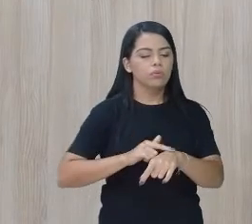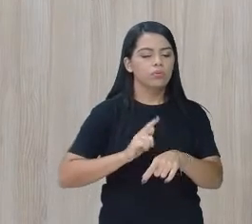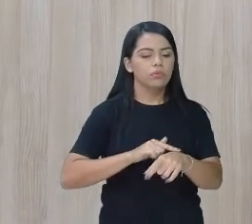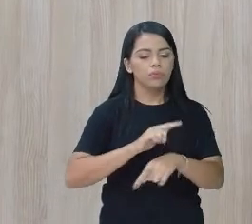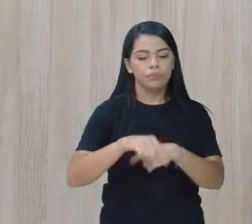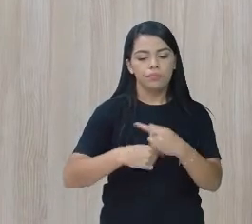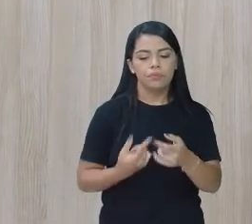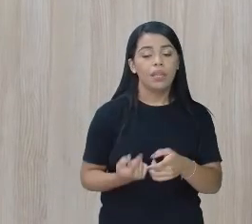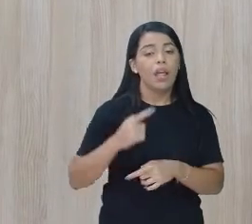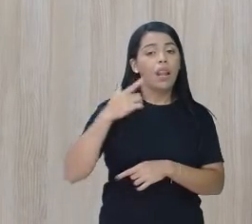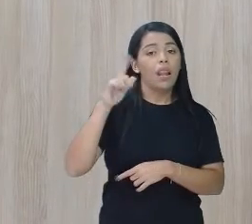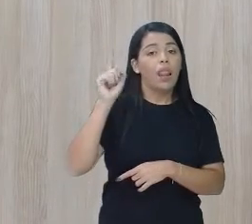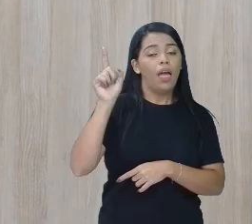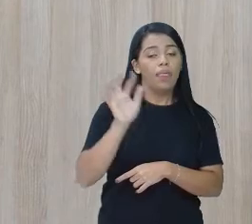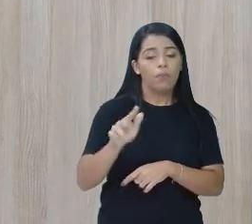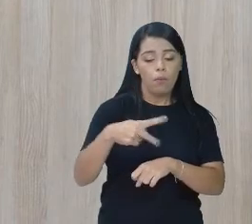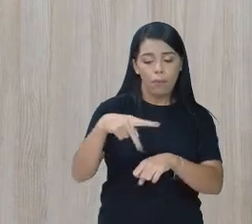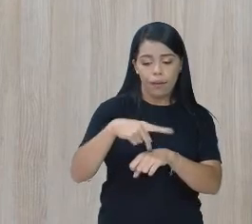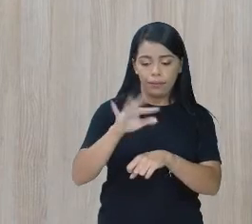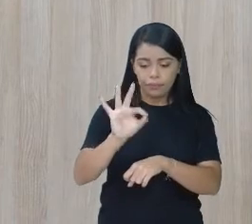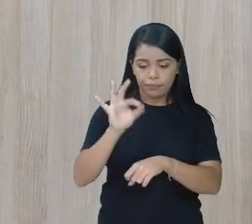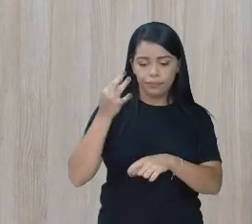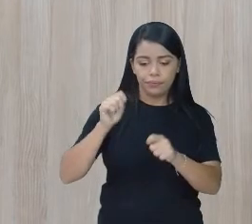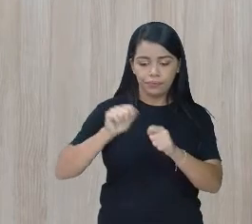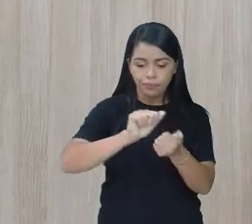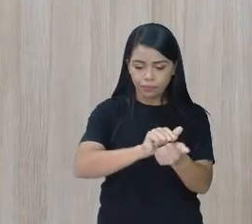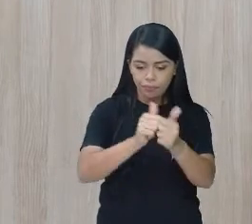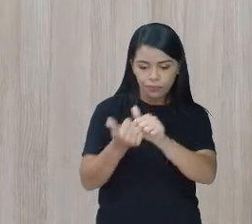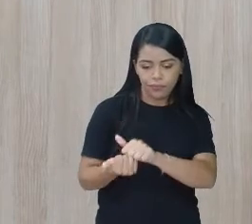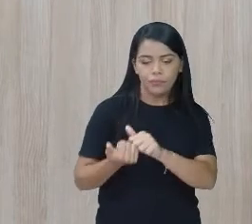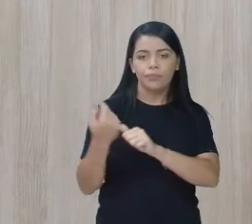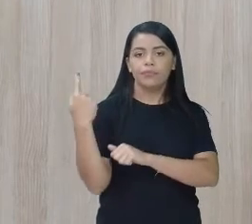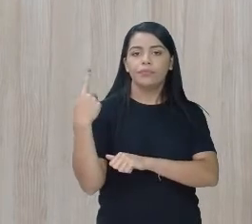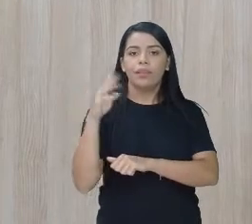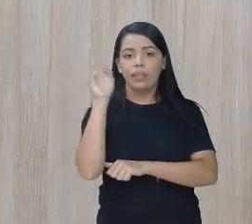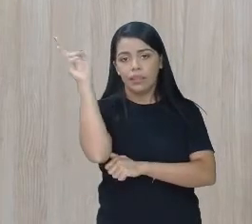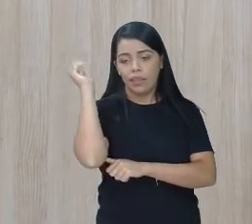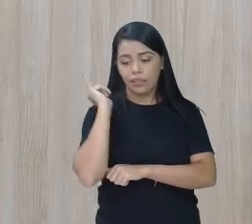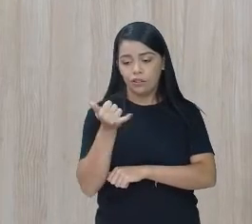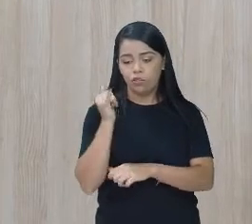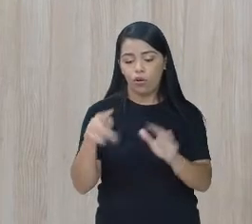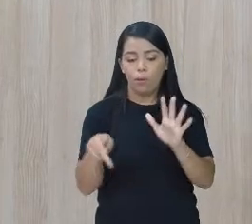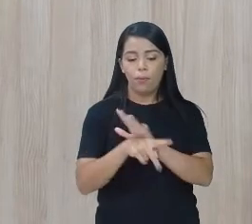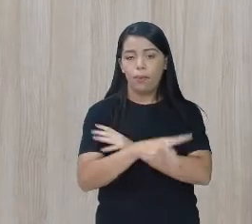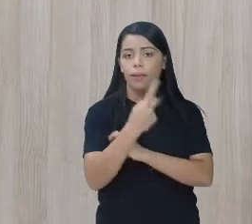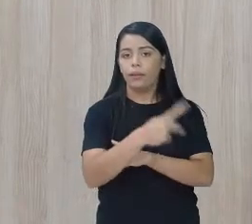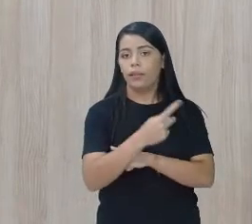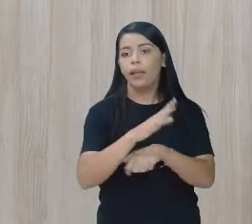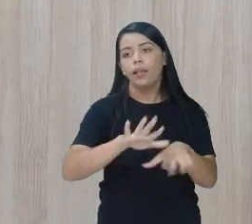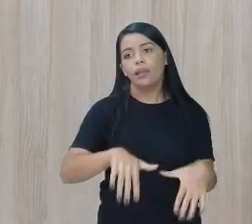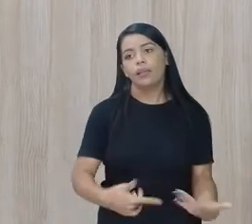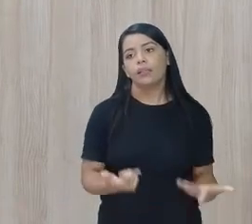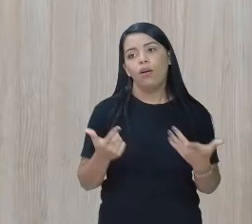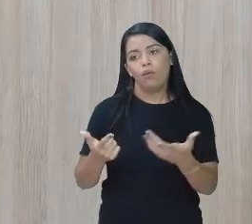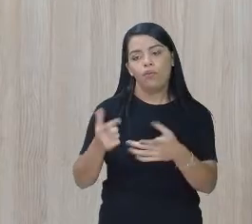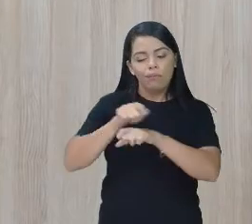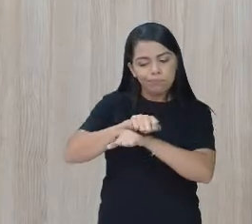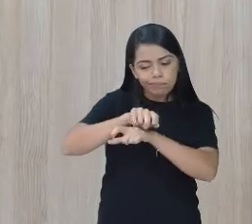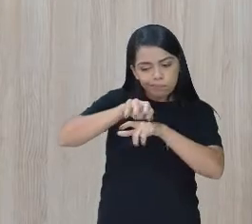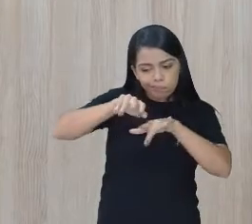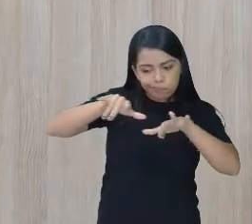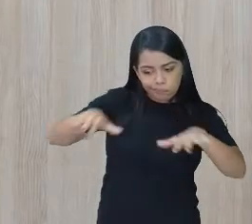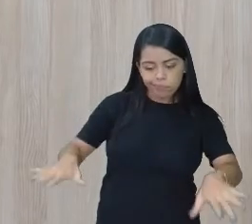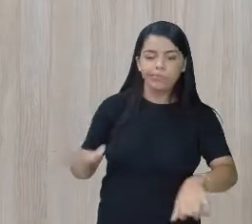na França, e faz adaptações das histórias de Esopo. As histórias de La Fontaine conseguem chegar muito mais